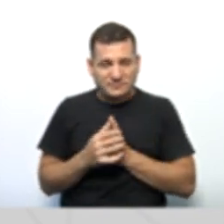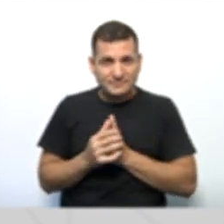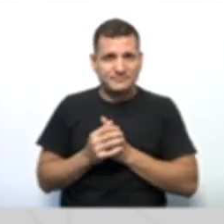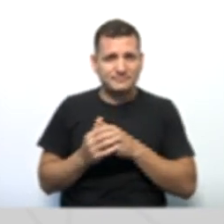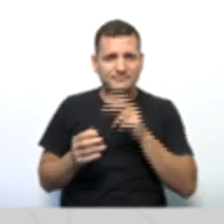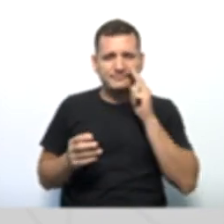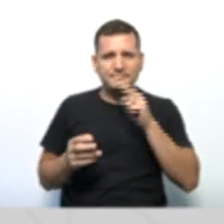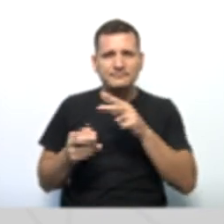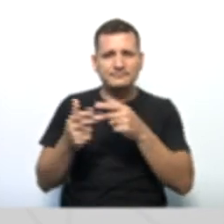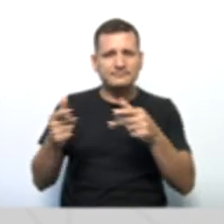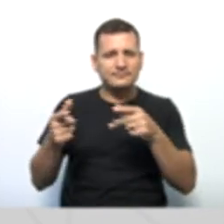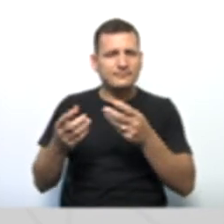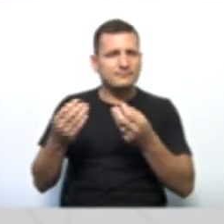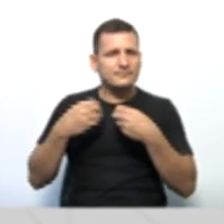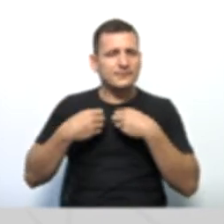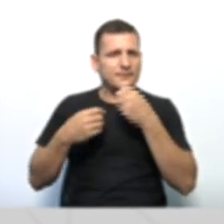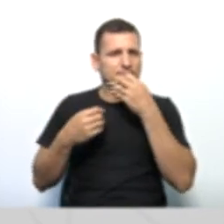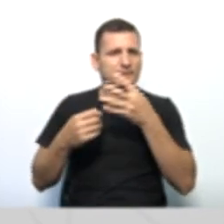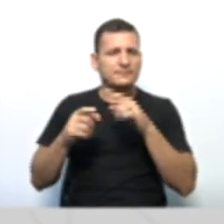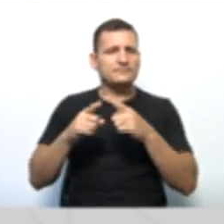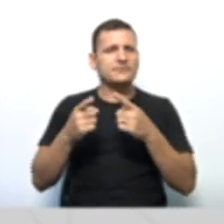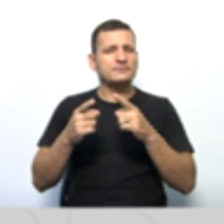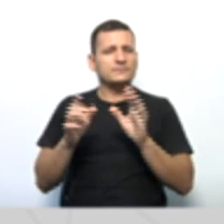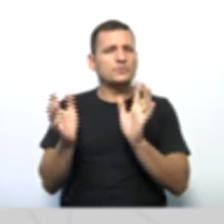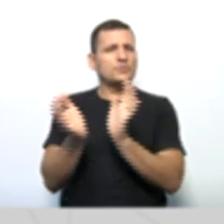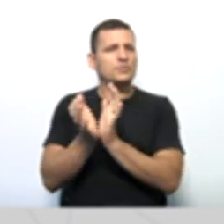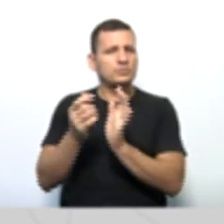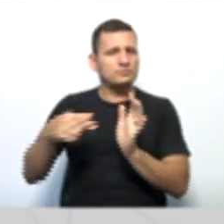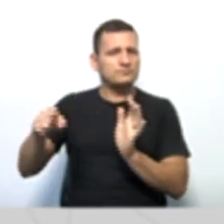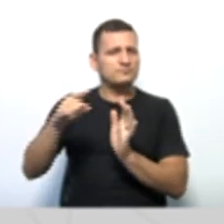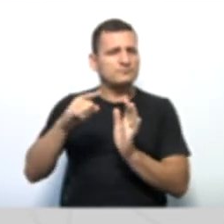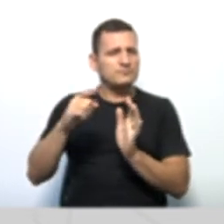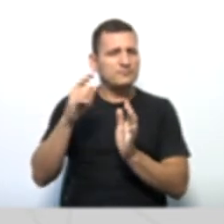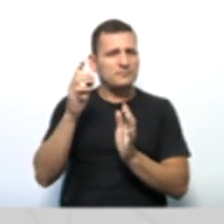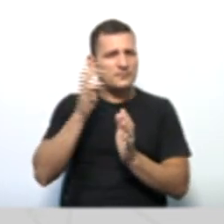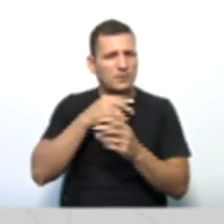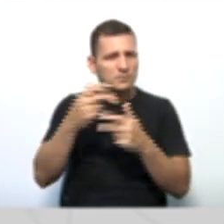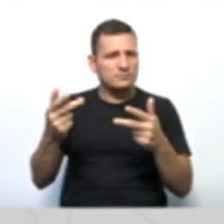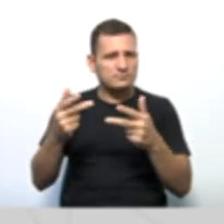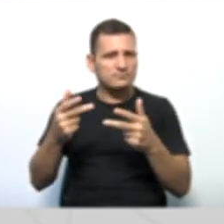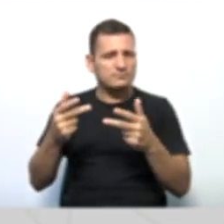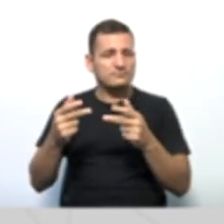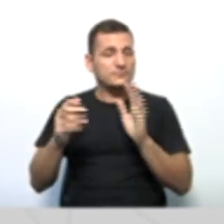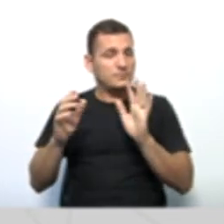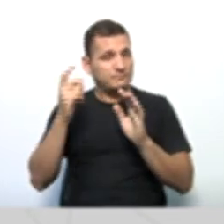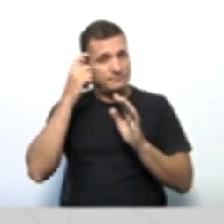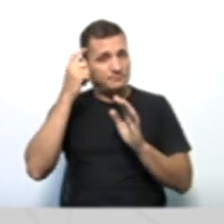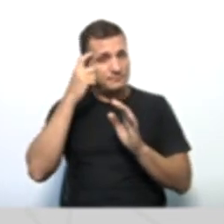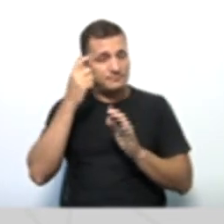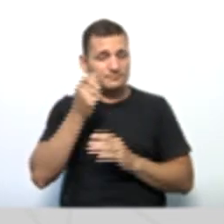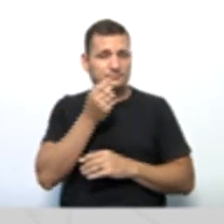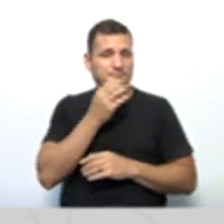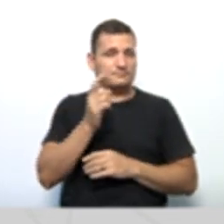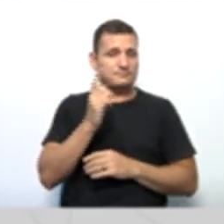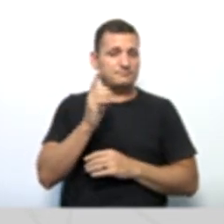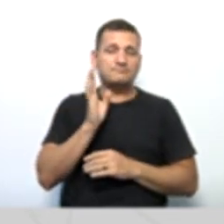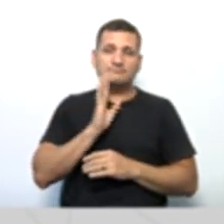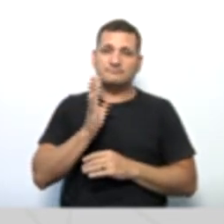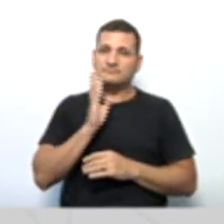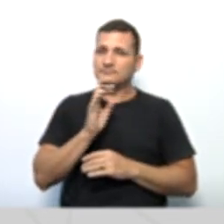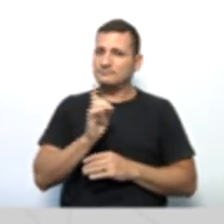os meus colegas de turma. Meu filho, repensa, que isso aí não é bom, não. Muda, volta atrás, porque não é